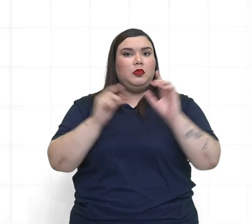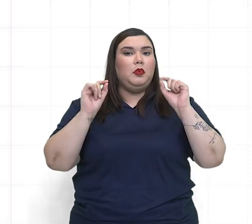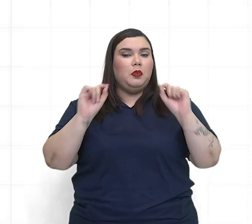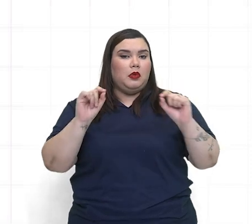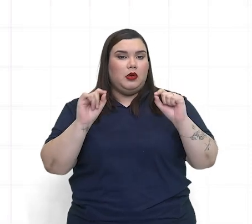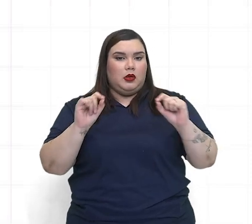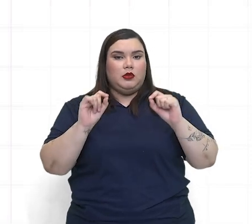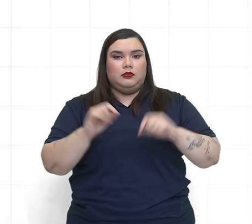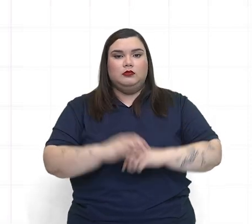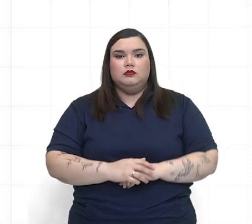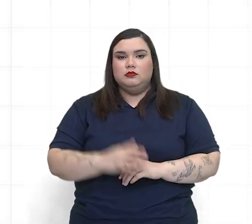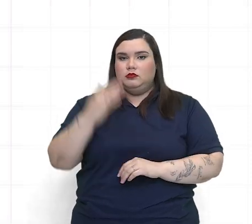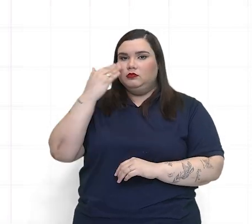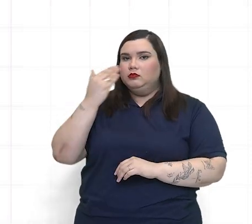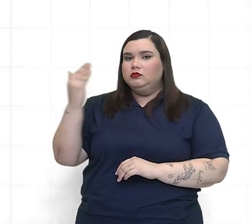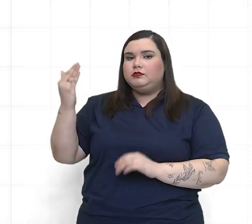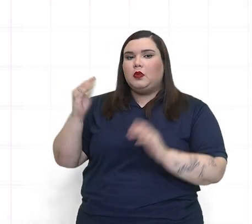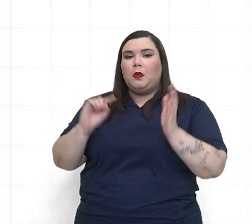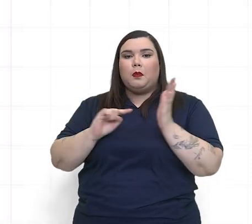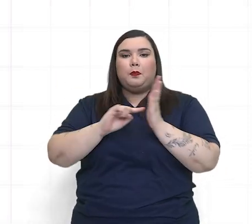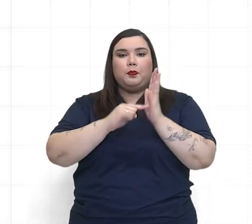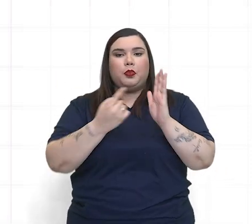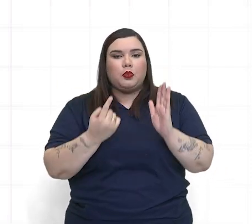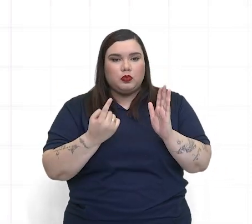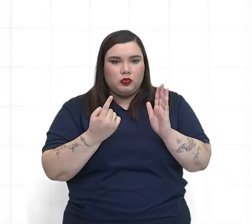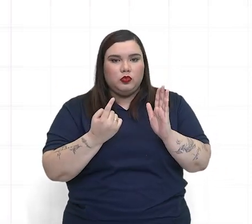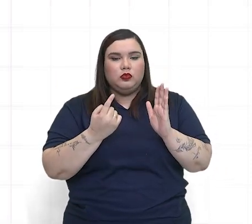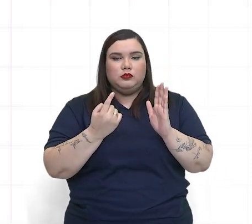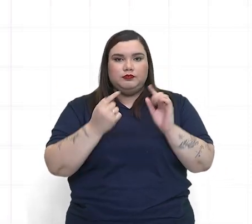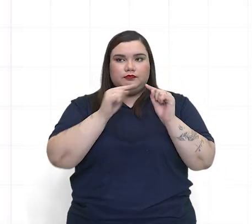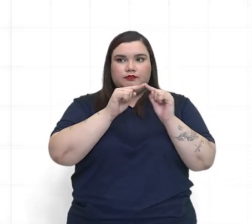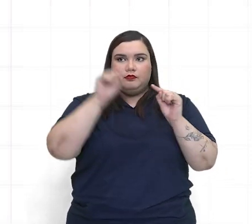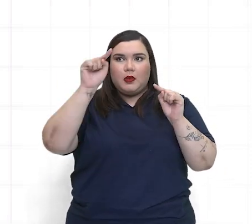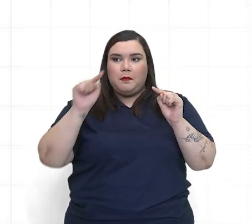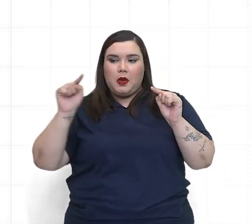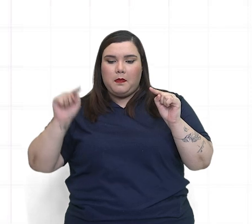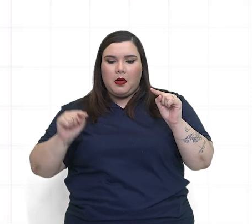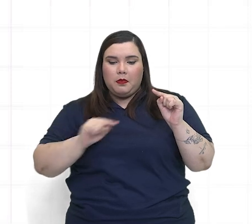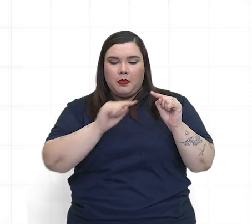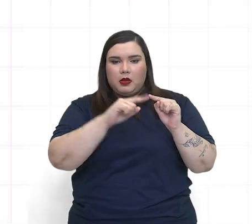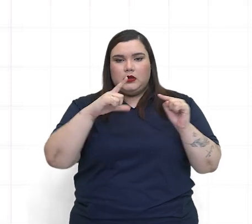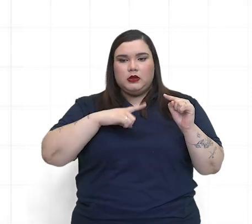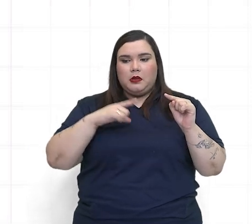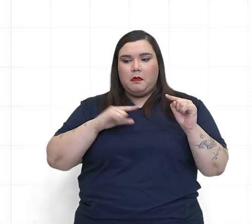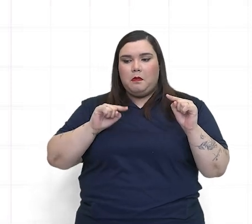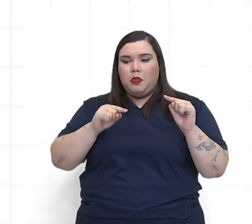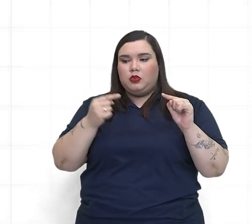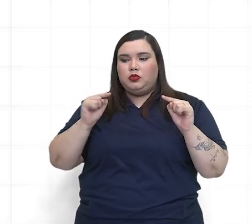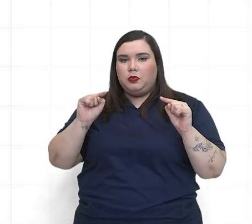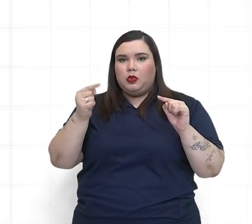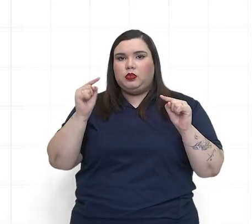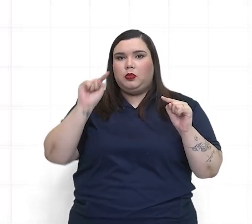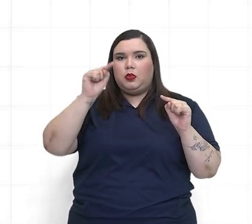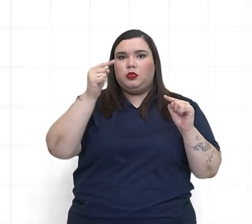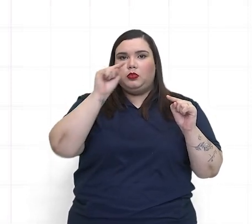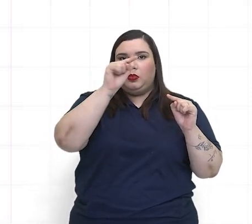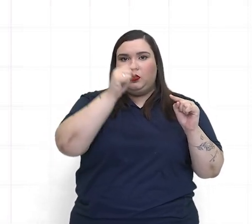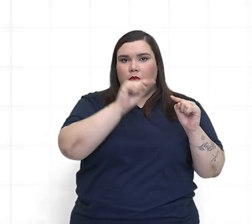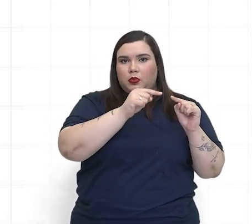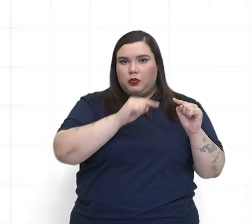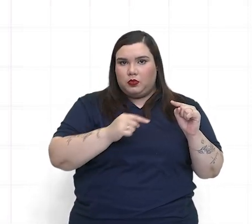vértice? Gente, vértice é o ponto de interseção entre dois lados consecutivos de um